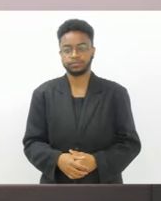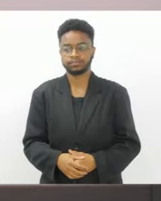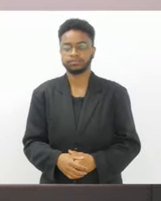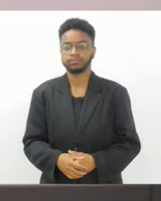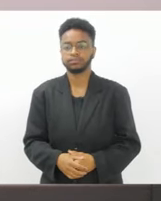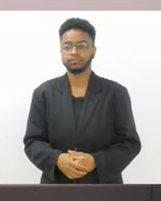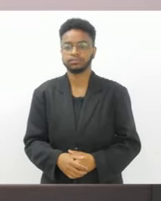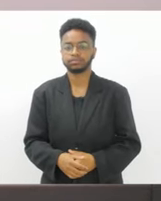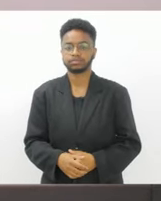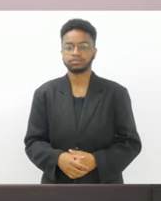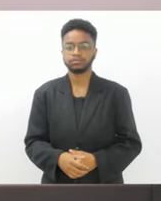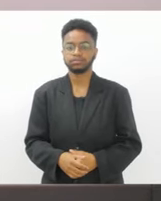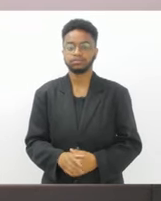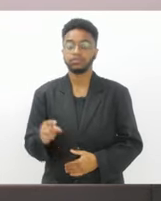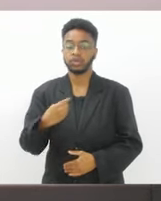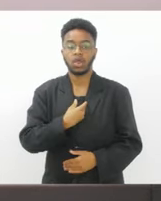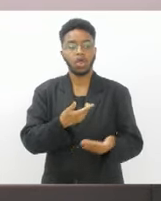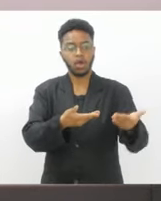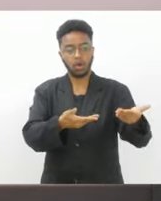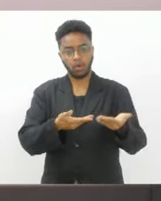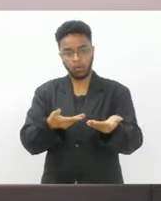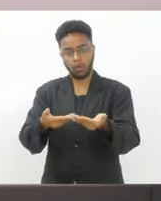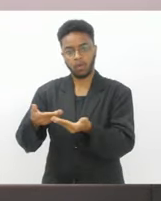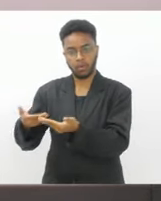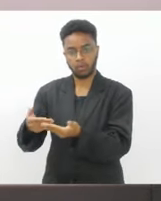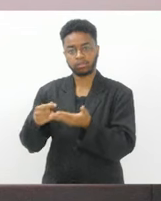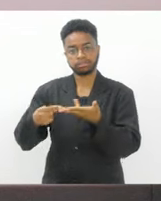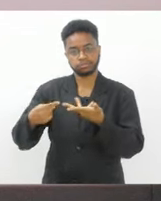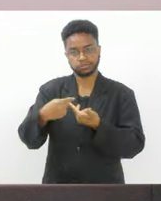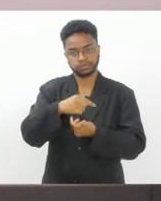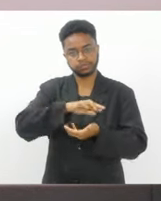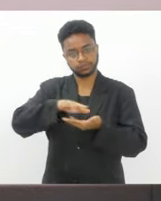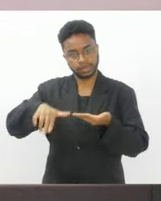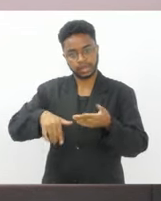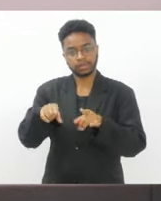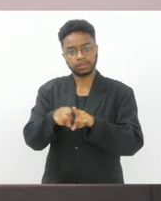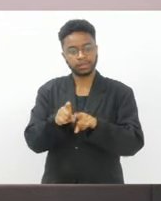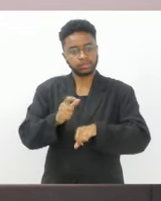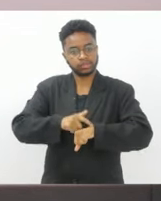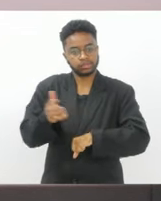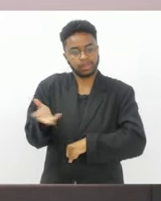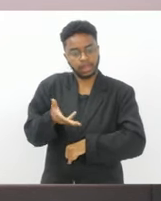Fizemos os convites de praxe em tempo hábil.